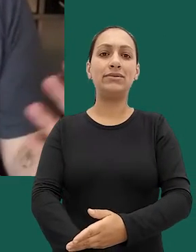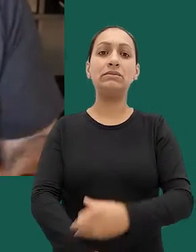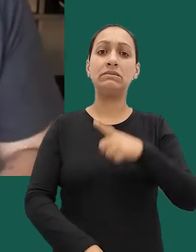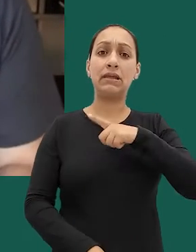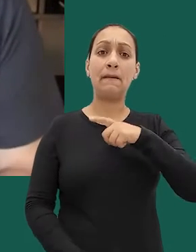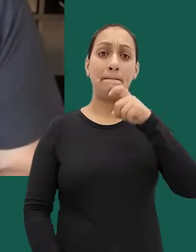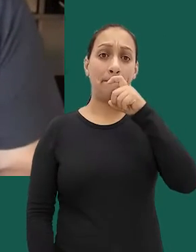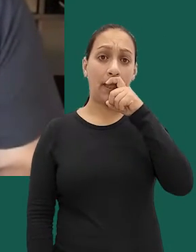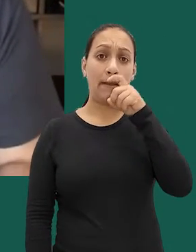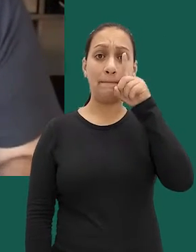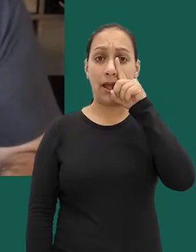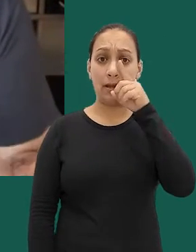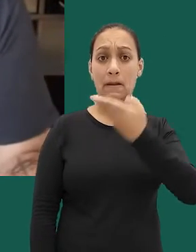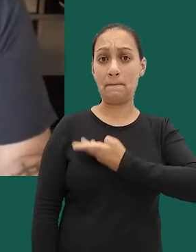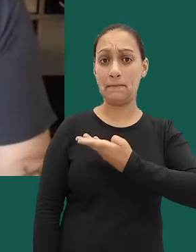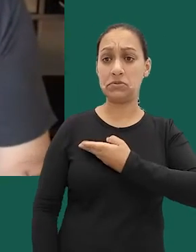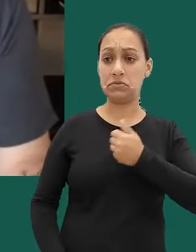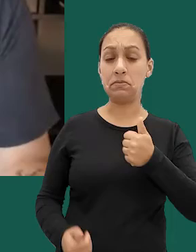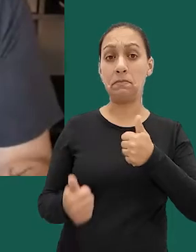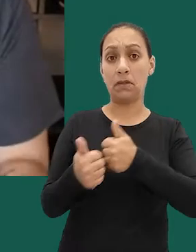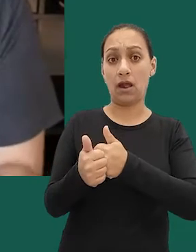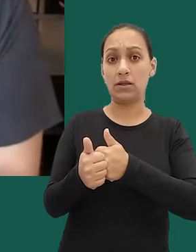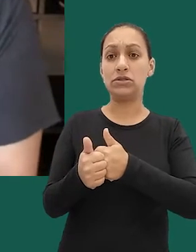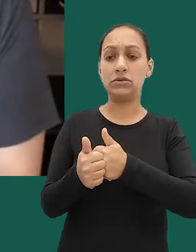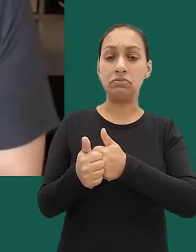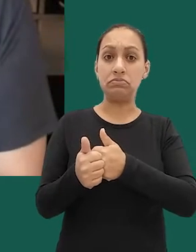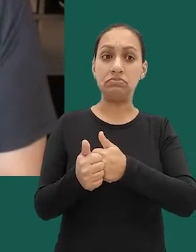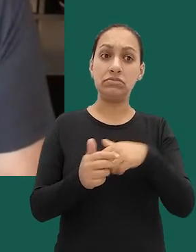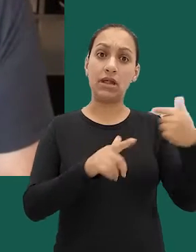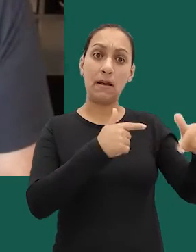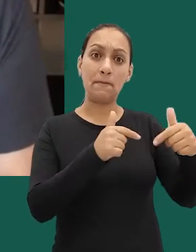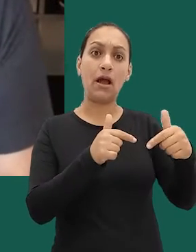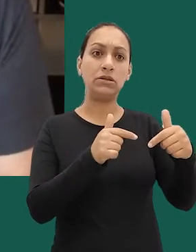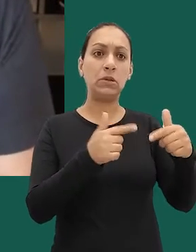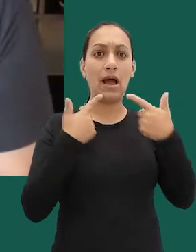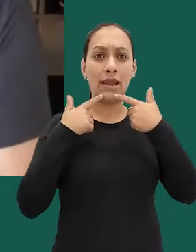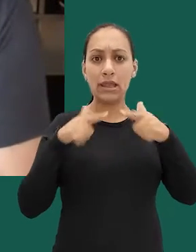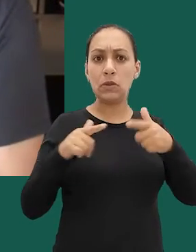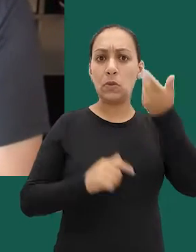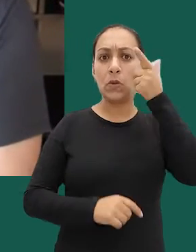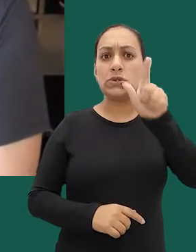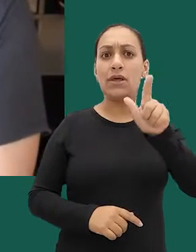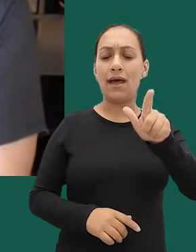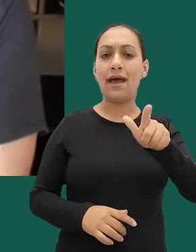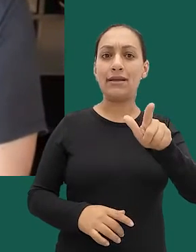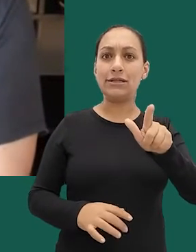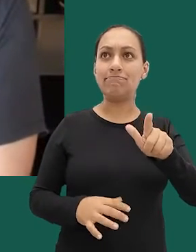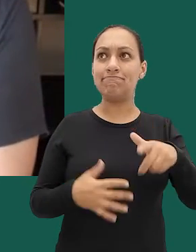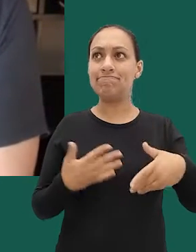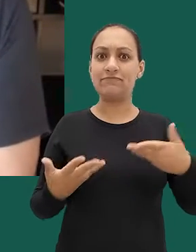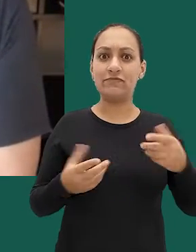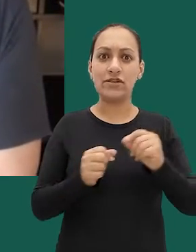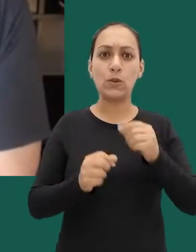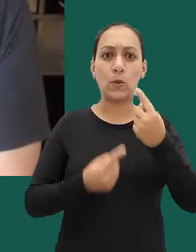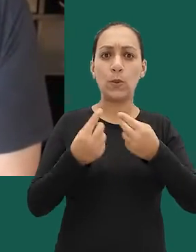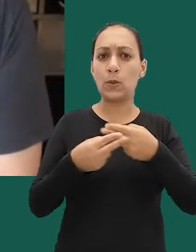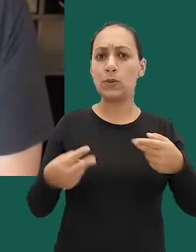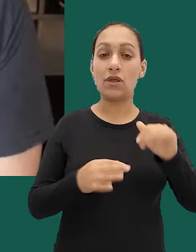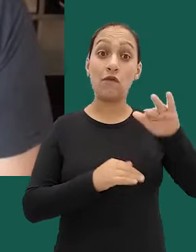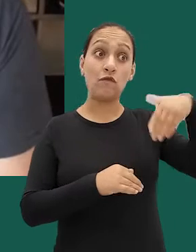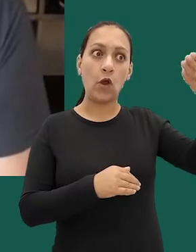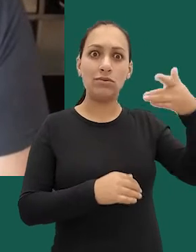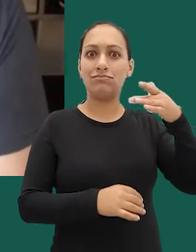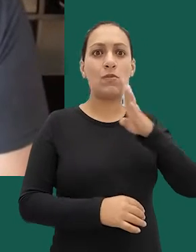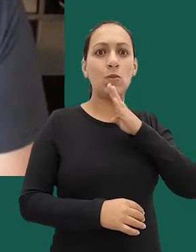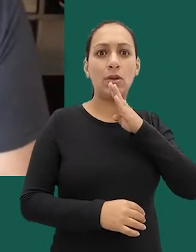e mãe, você tem amigos próximos, você tem serviços que podem te ajudar, você tem a língua, tu consegue se virar. Fora, você ainda não conhece o sistema de